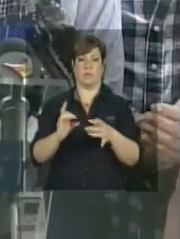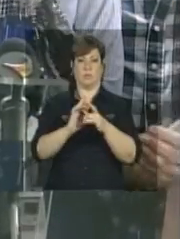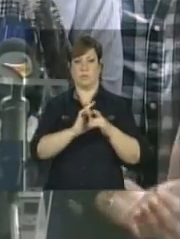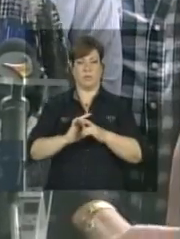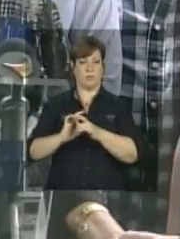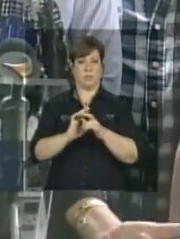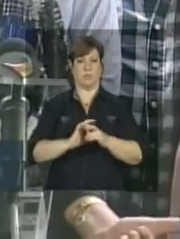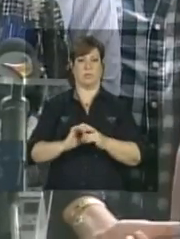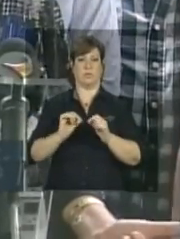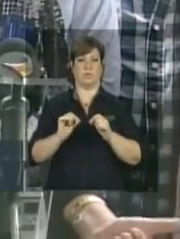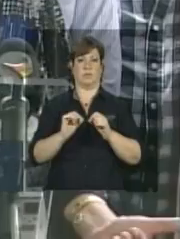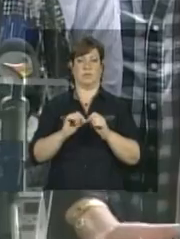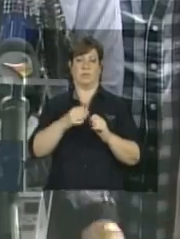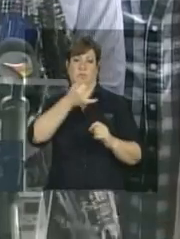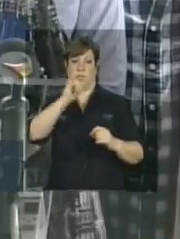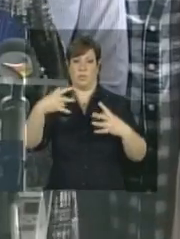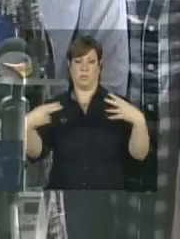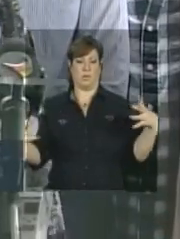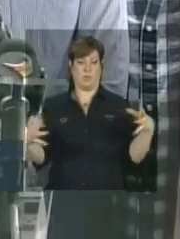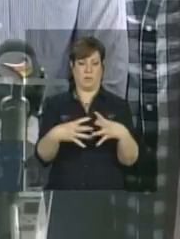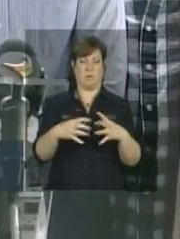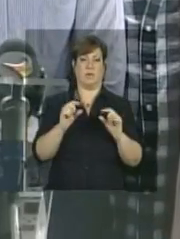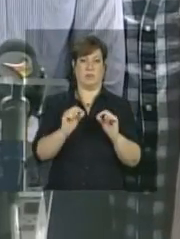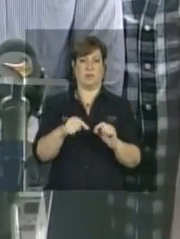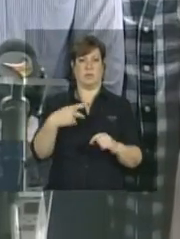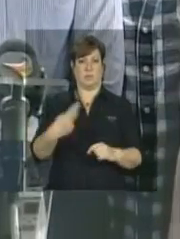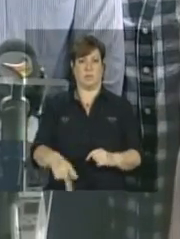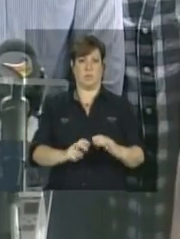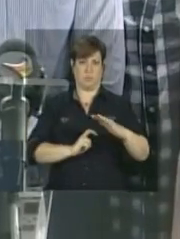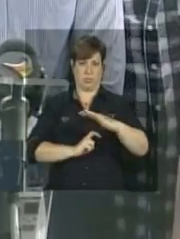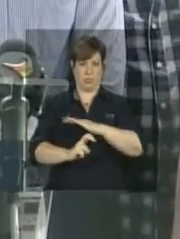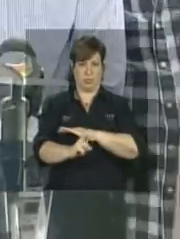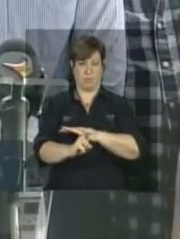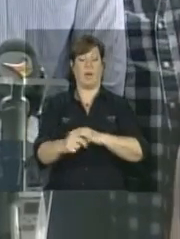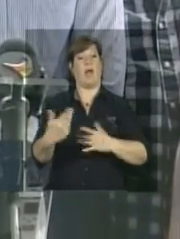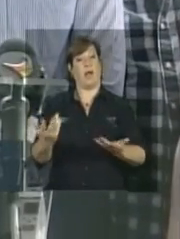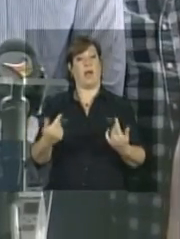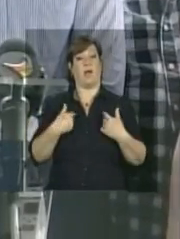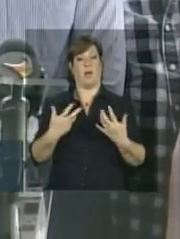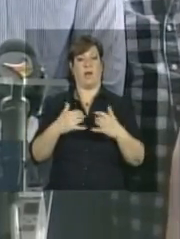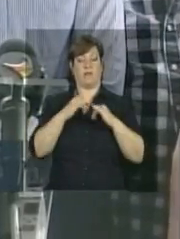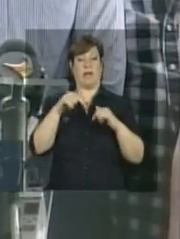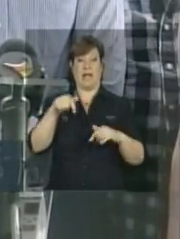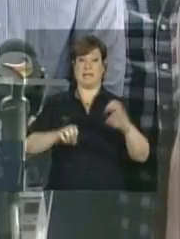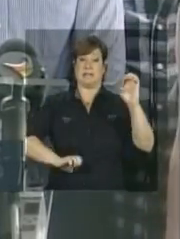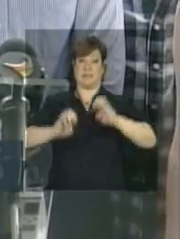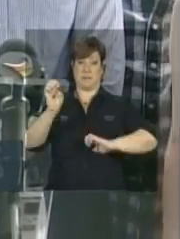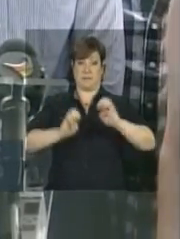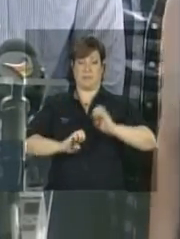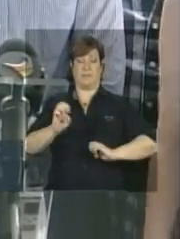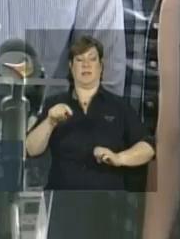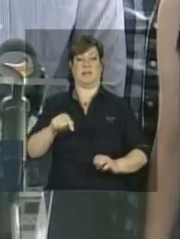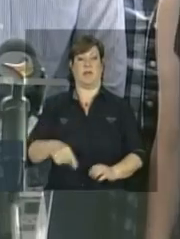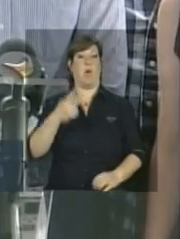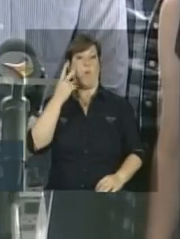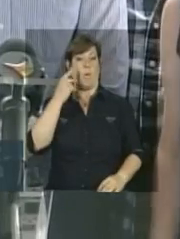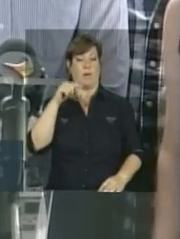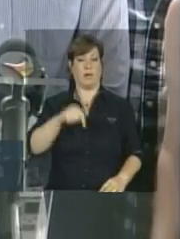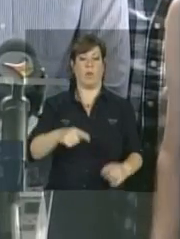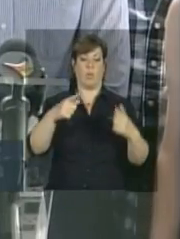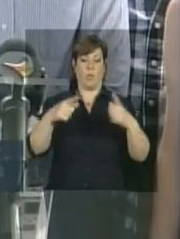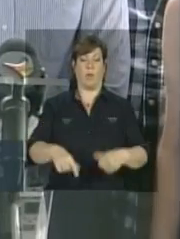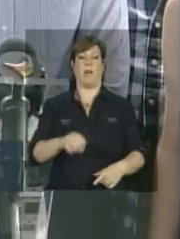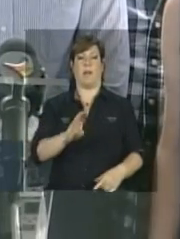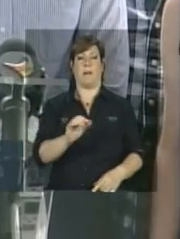eletrificadas do metrô. E aí, eu quero destacar essa empresa, que é aqui do Ceará, ali em